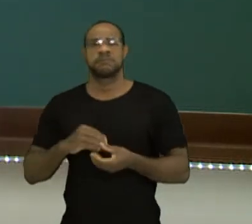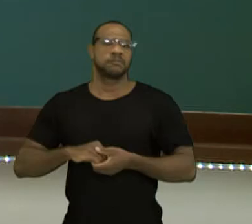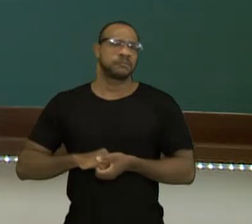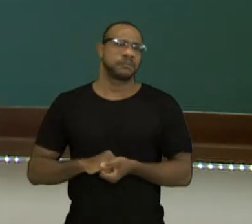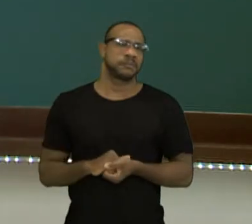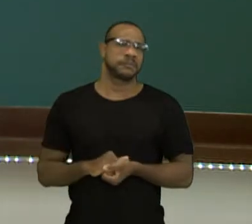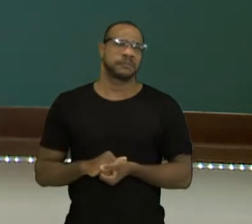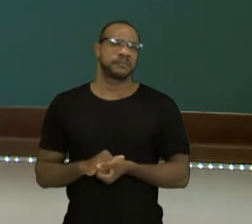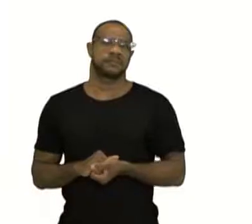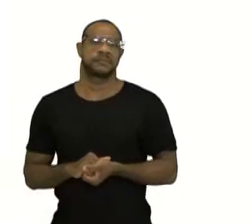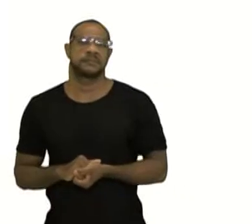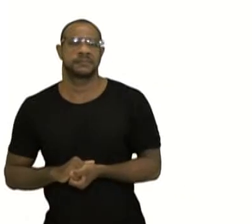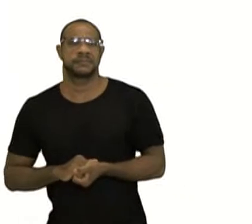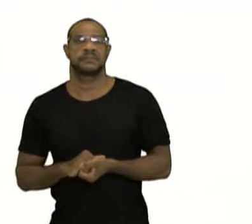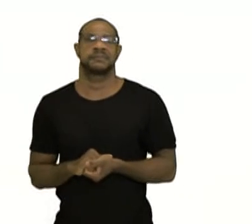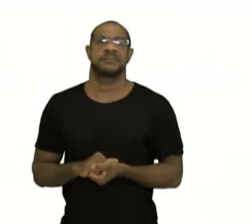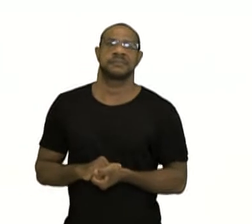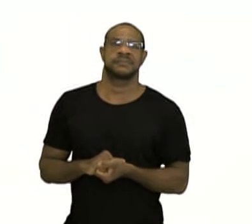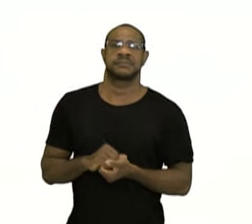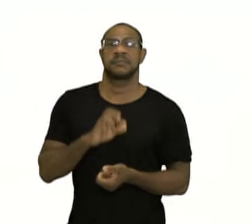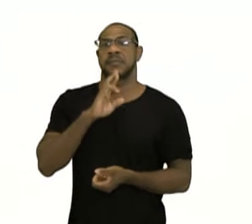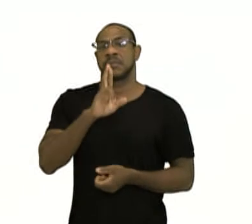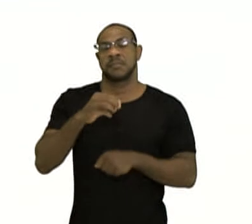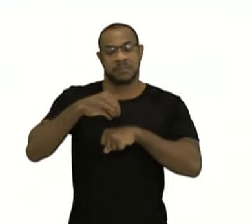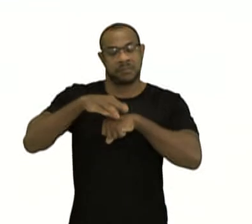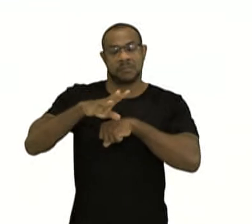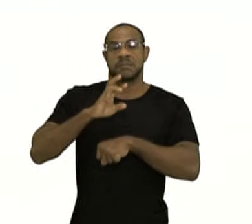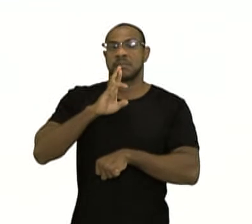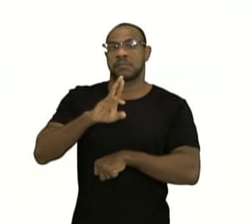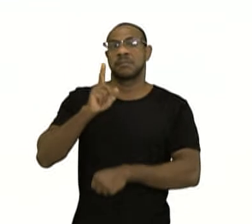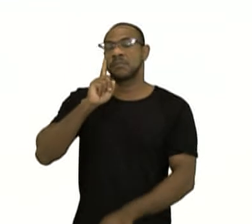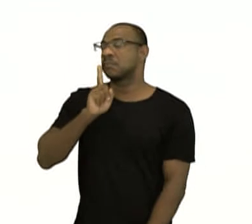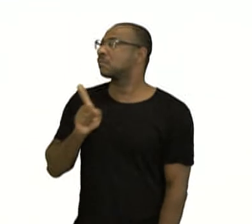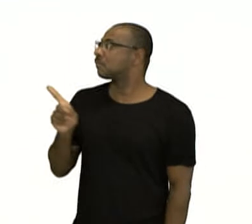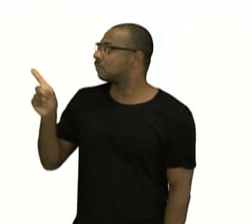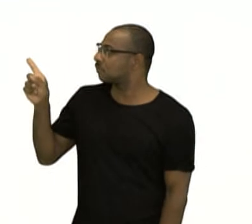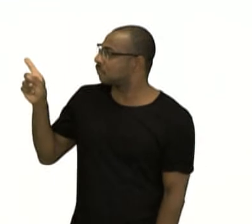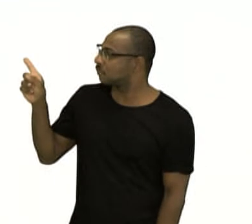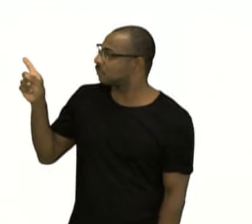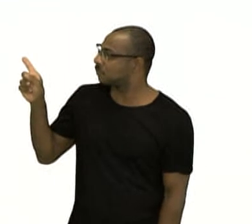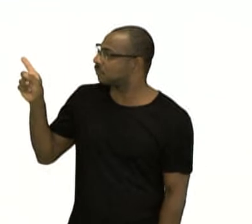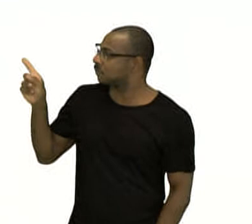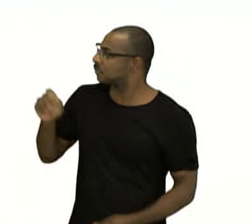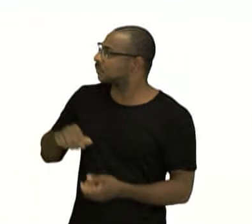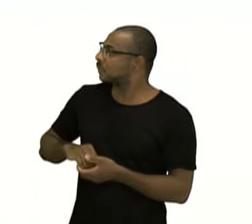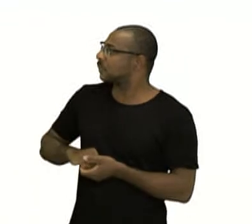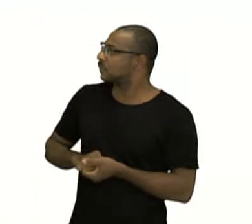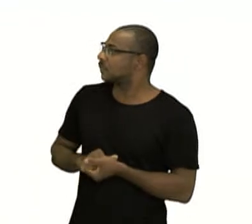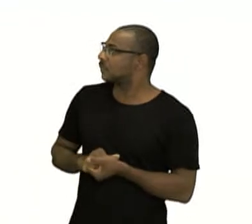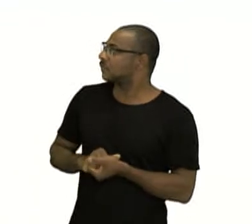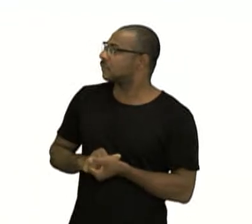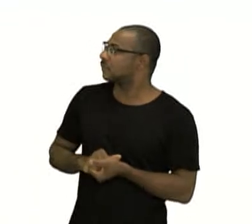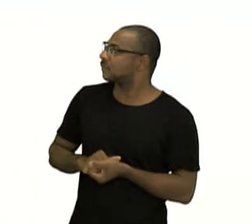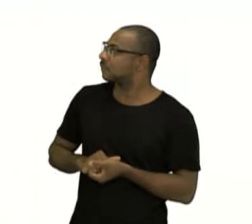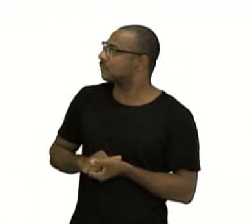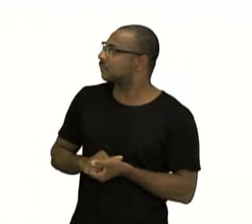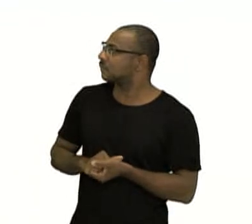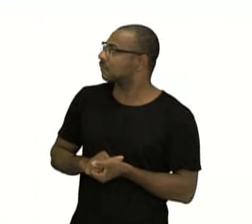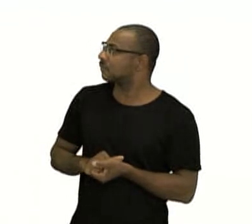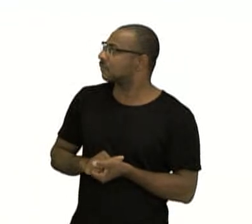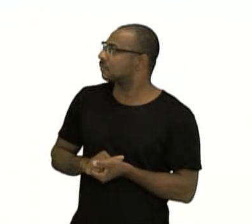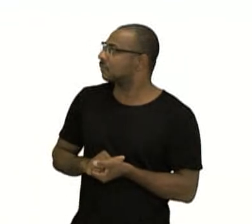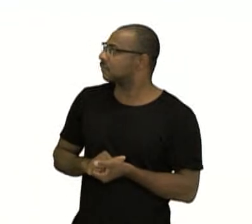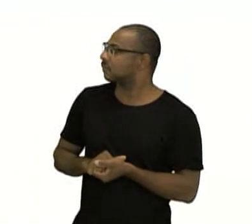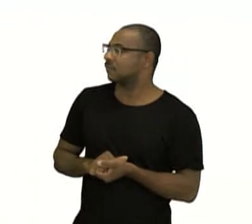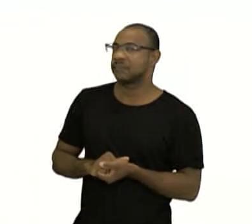ó. Sugiere uma reflexão melancólica de alguém de idade avançada que al final de